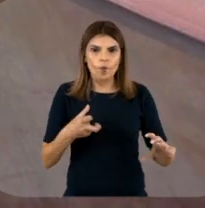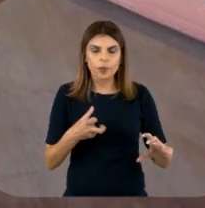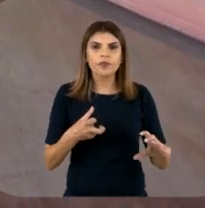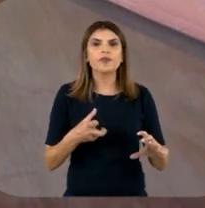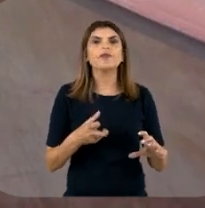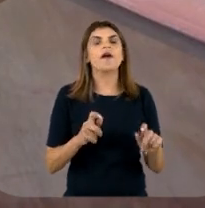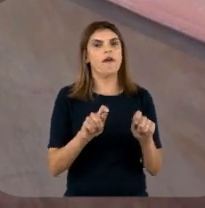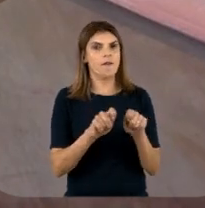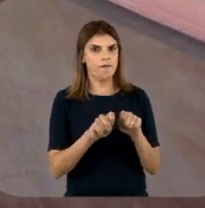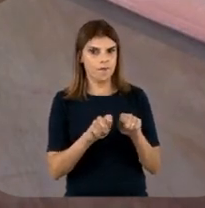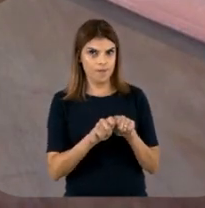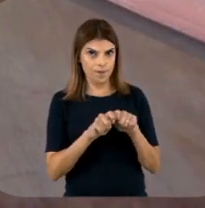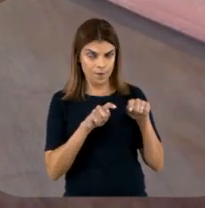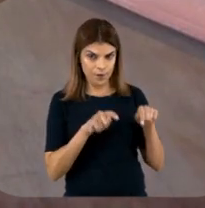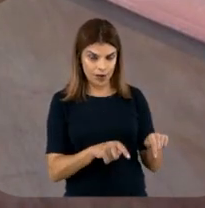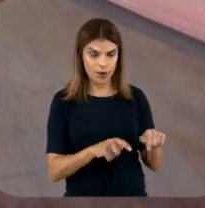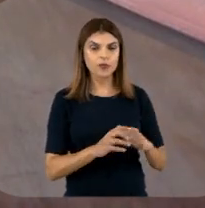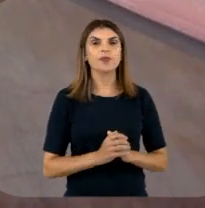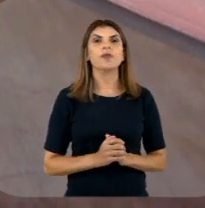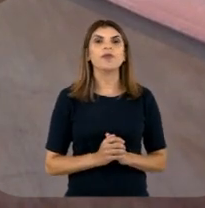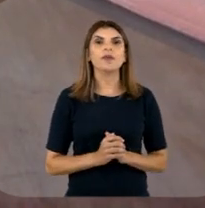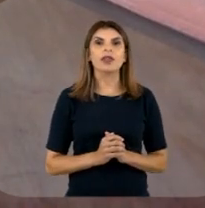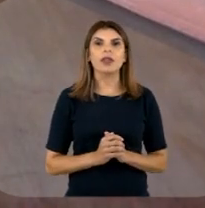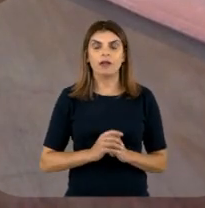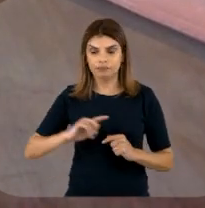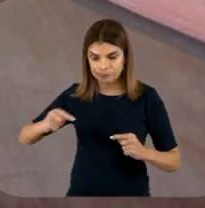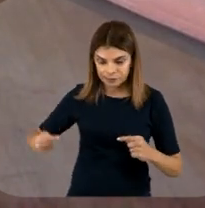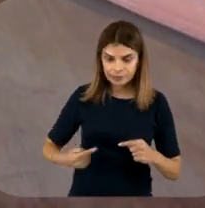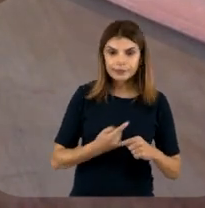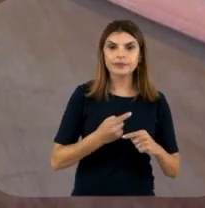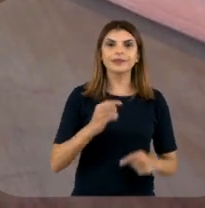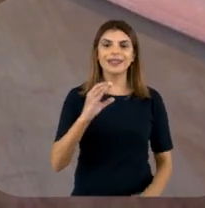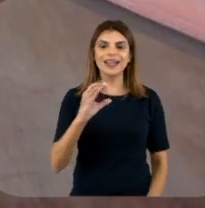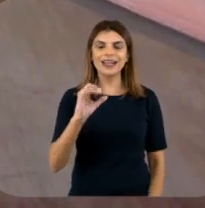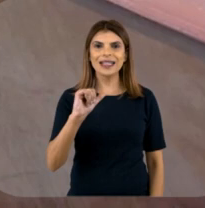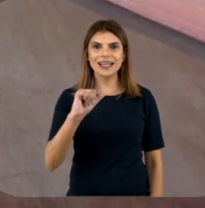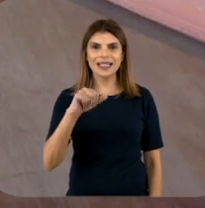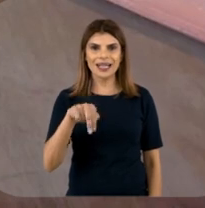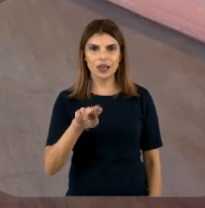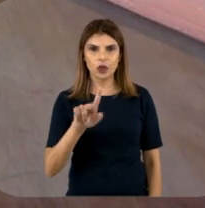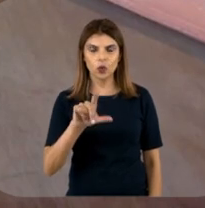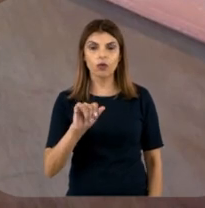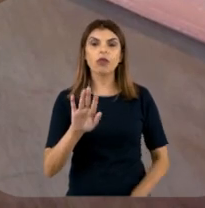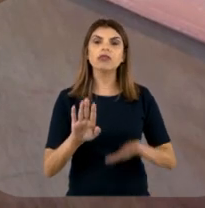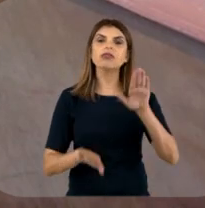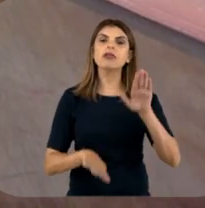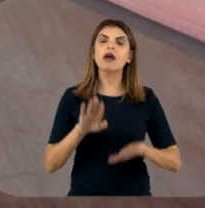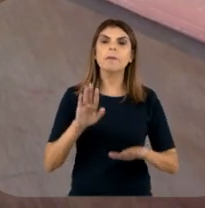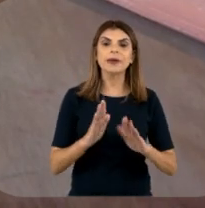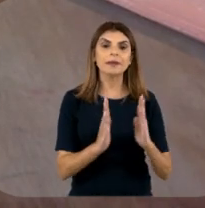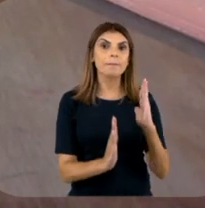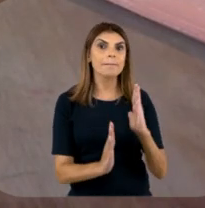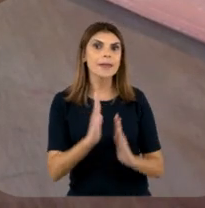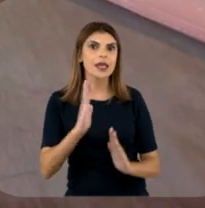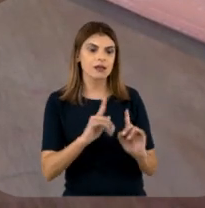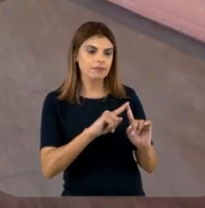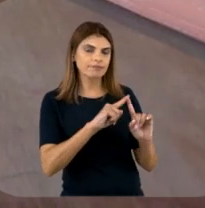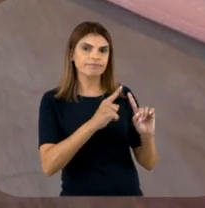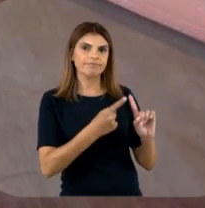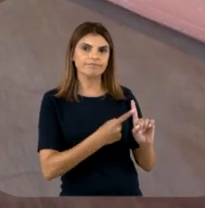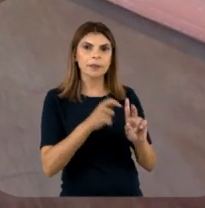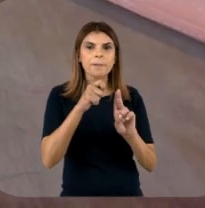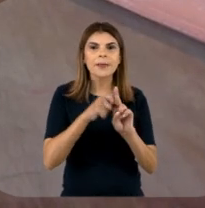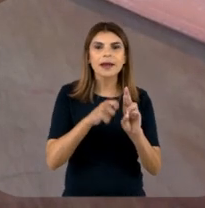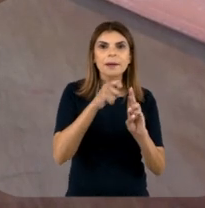vácuo. Então, a gente faz isso. A cânula que eu vou escolher, ela depende da idade